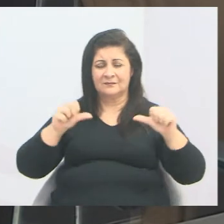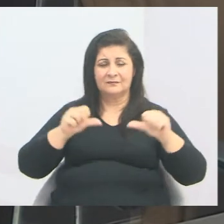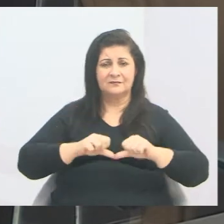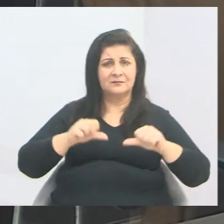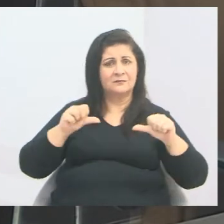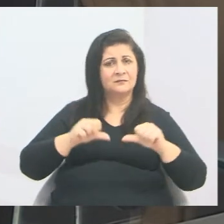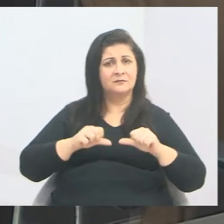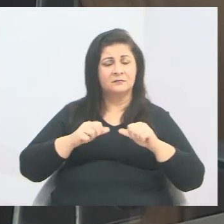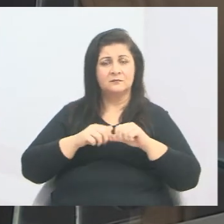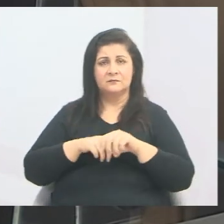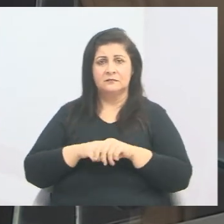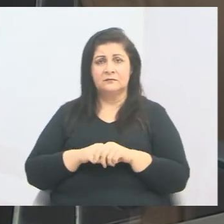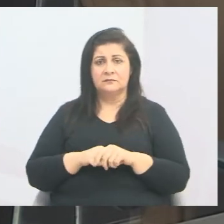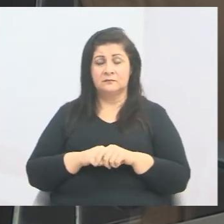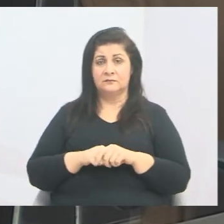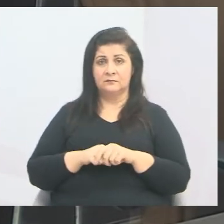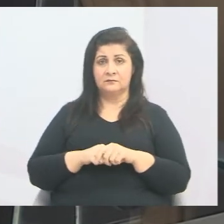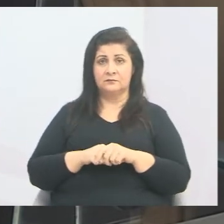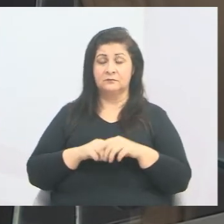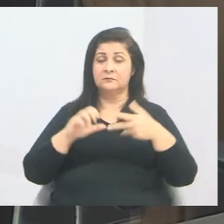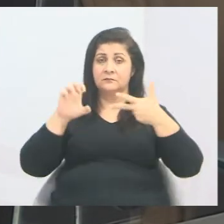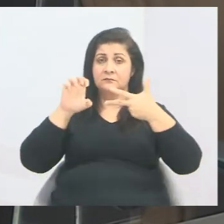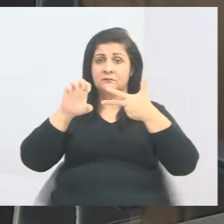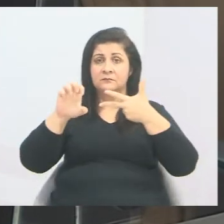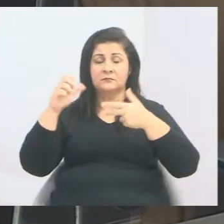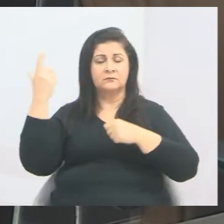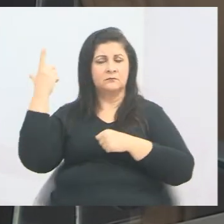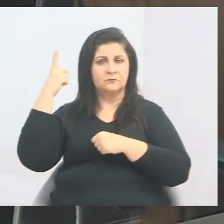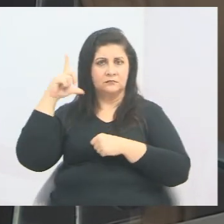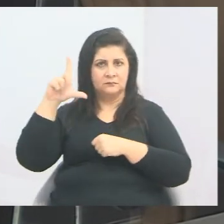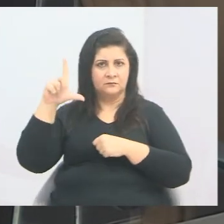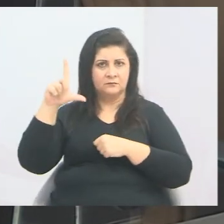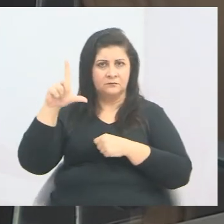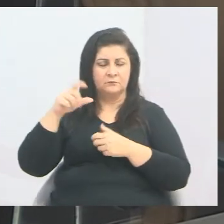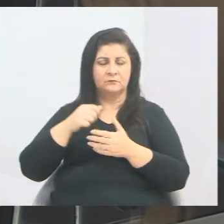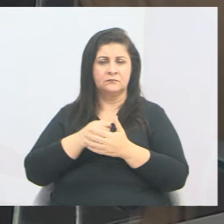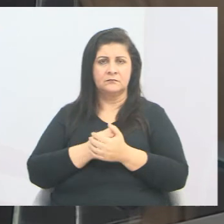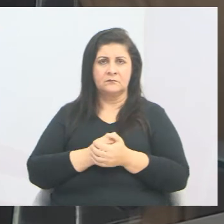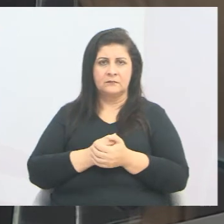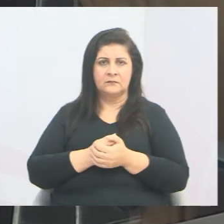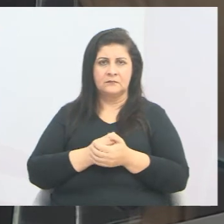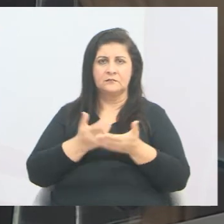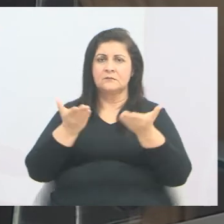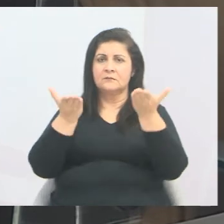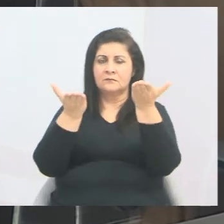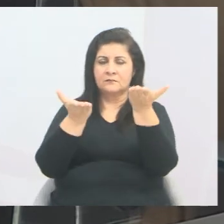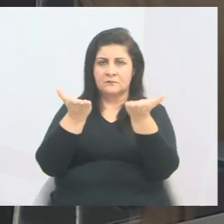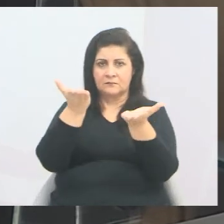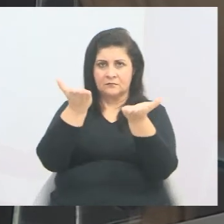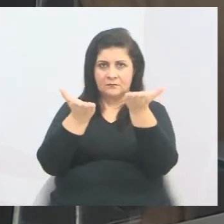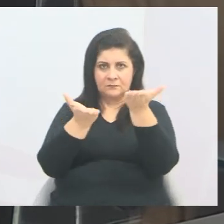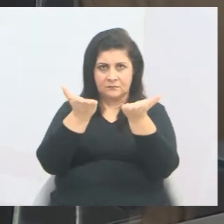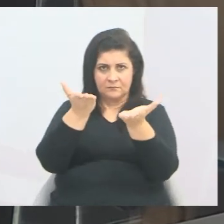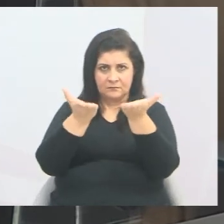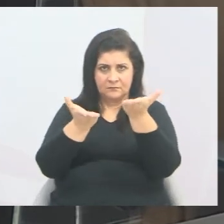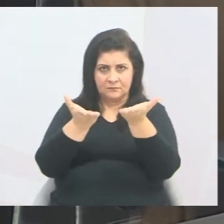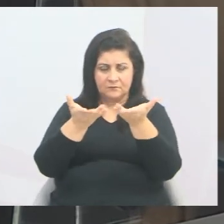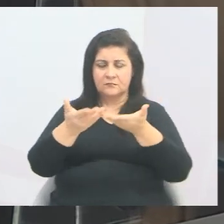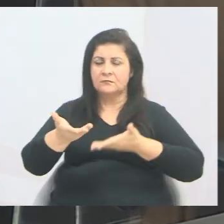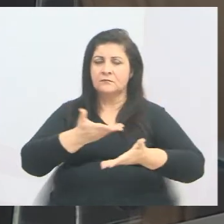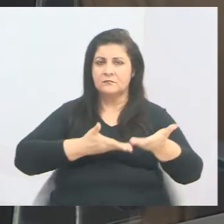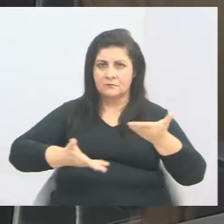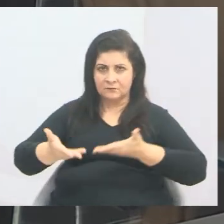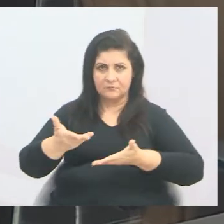vivenciando, o Executivo conseguir manter o equilíbrio, né, e o